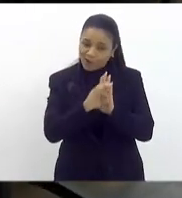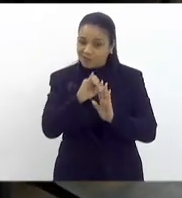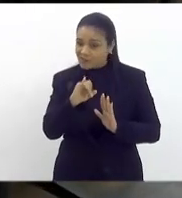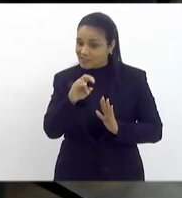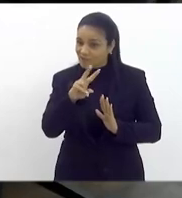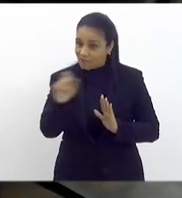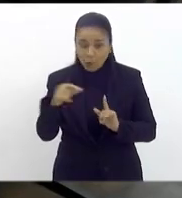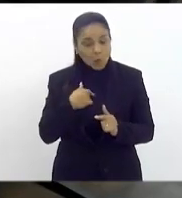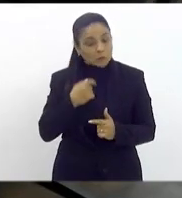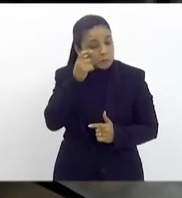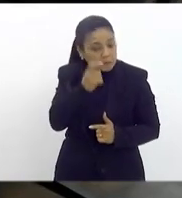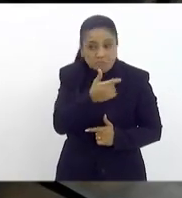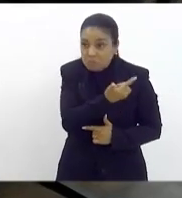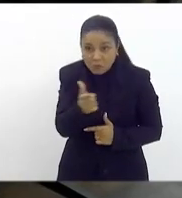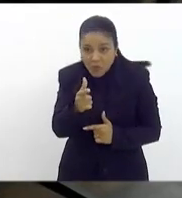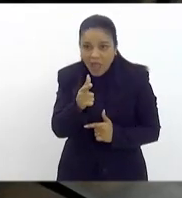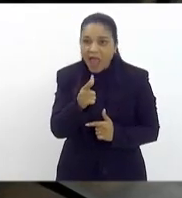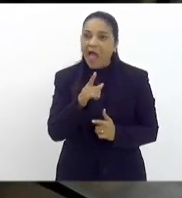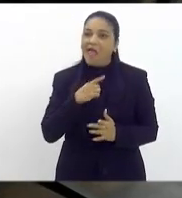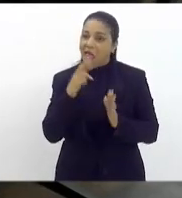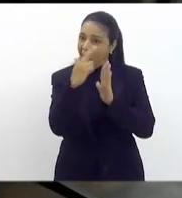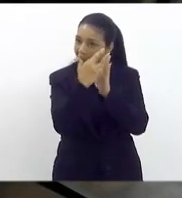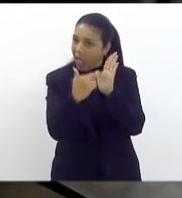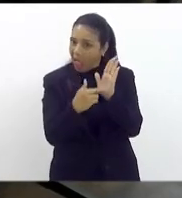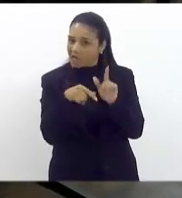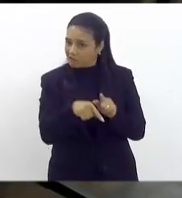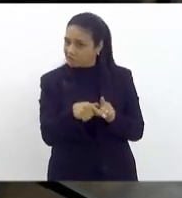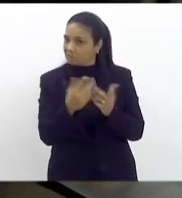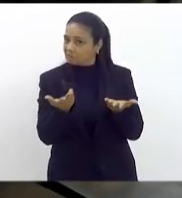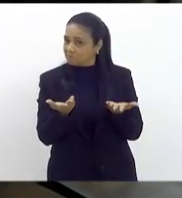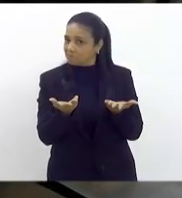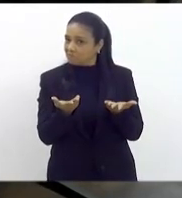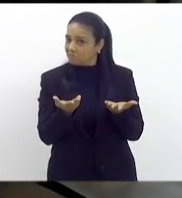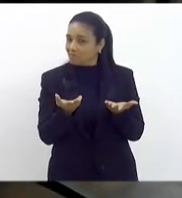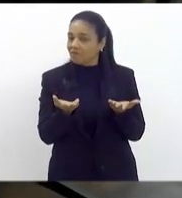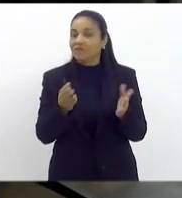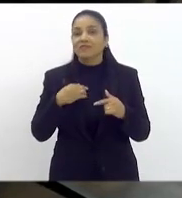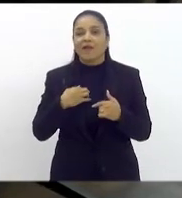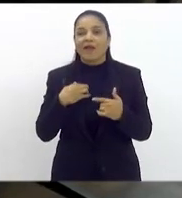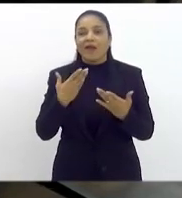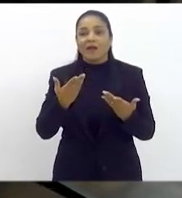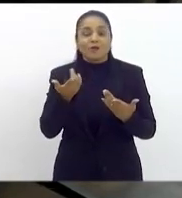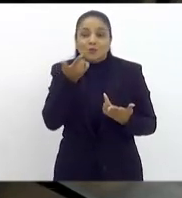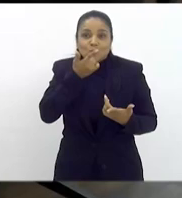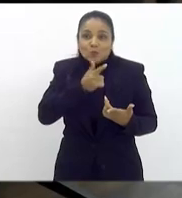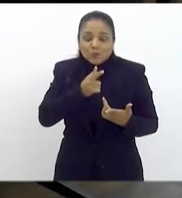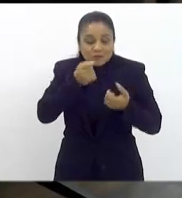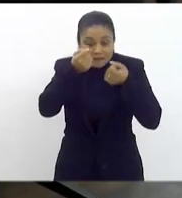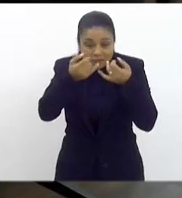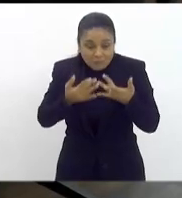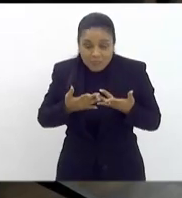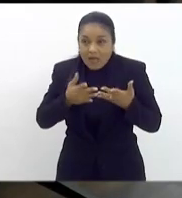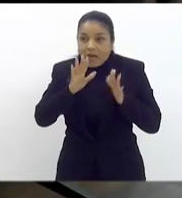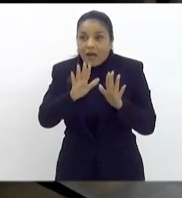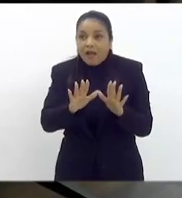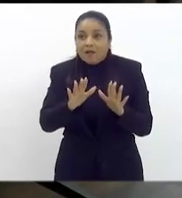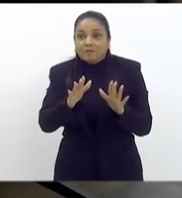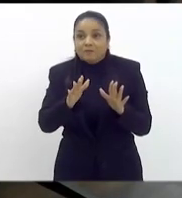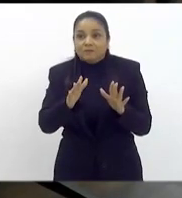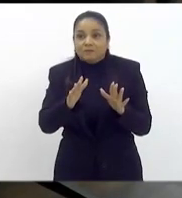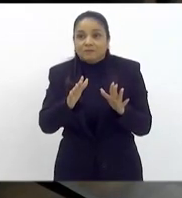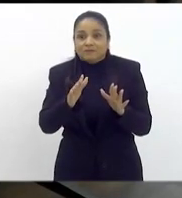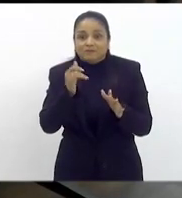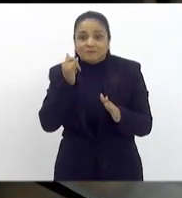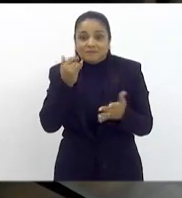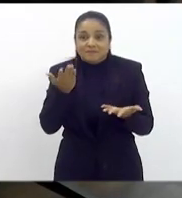Senhores deputados, os senhores entenderam. O que perdoe, se presidente. O crédito... Presidente, eu não estou conseguindo falar. Prescrito. Um instante, deputado Carvalho.